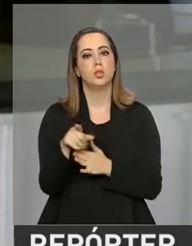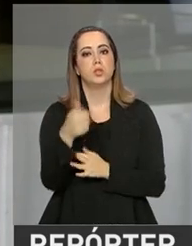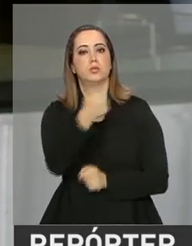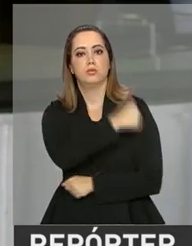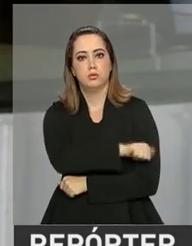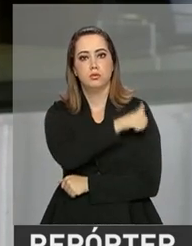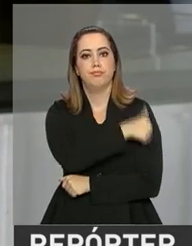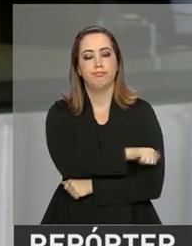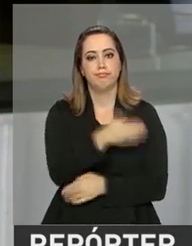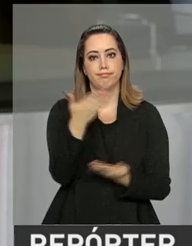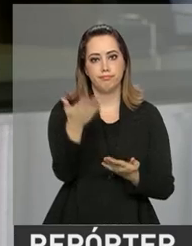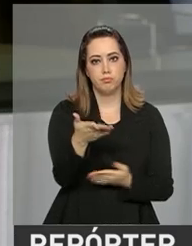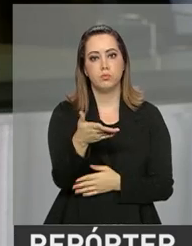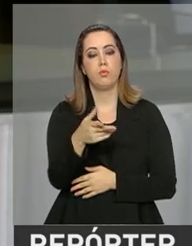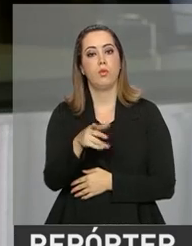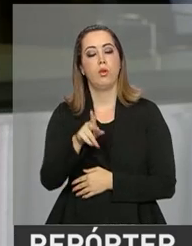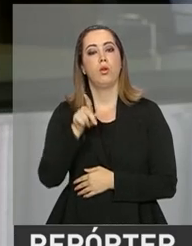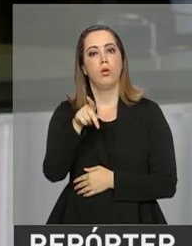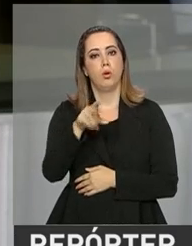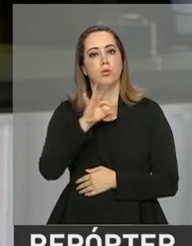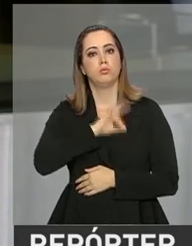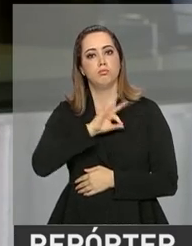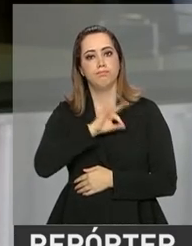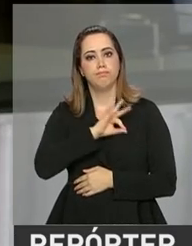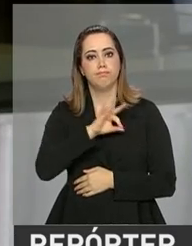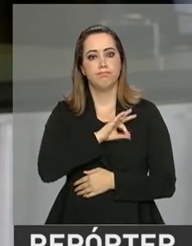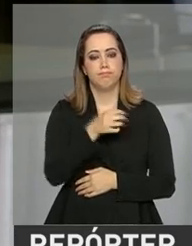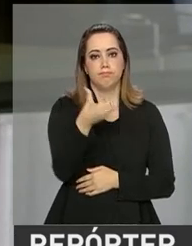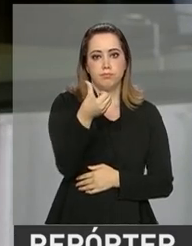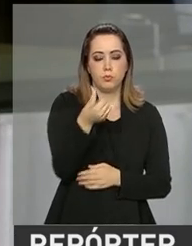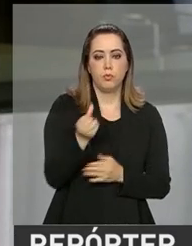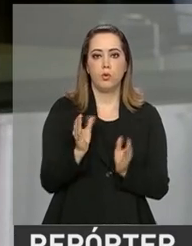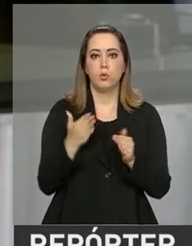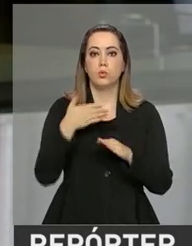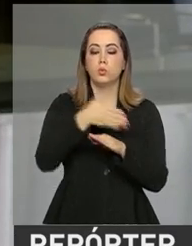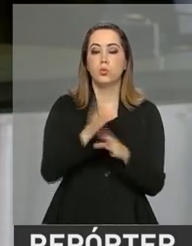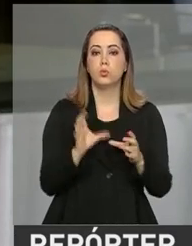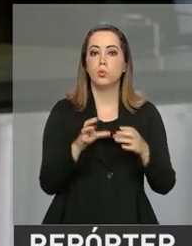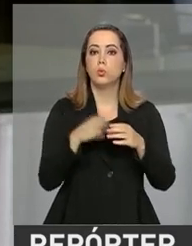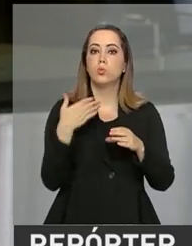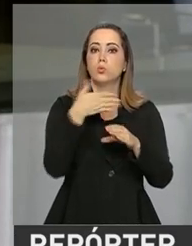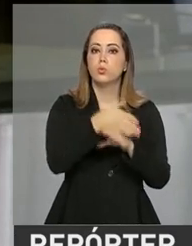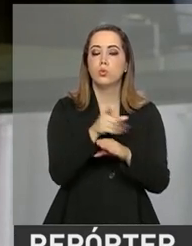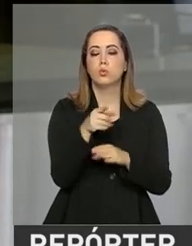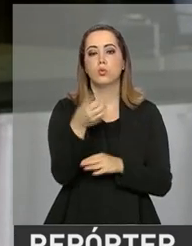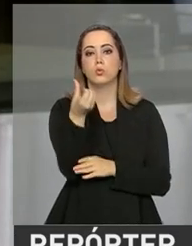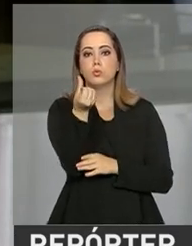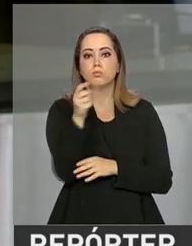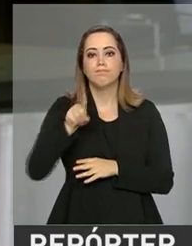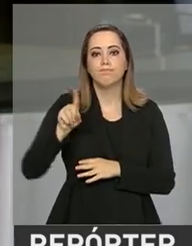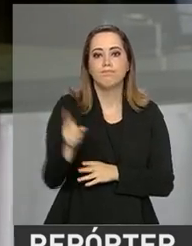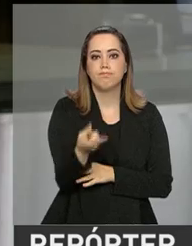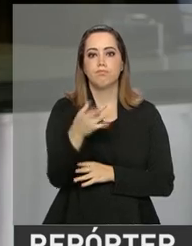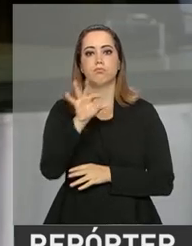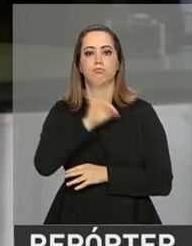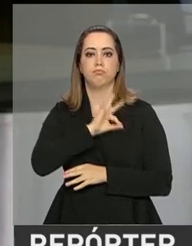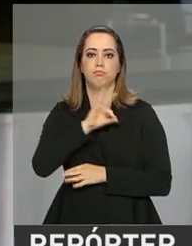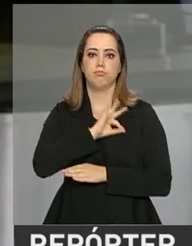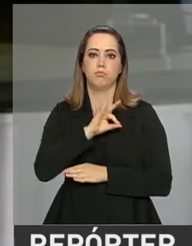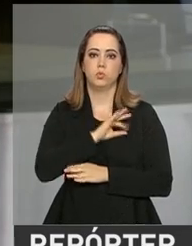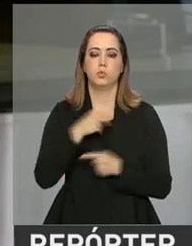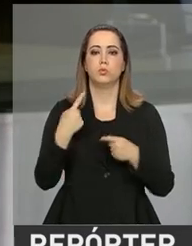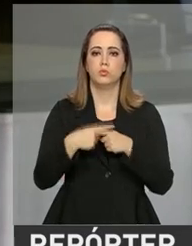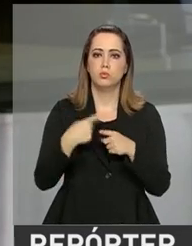Rio de Janeiro é Andrade fazia parte dos cerca de 6.000 agentes da força nacional que estão na capital Fluminense para os